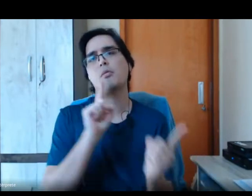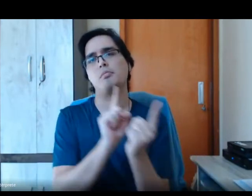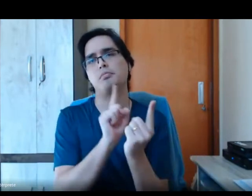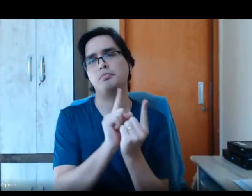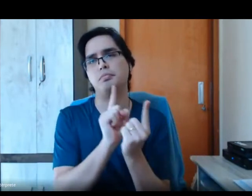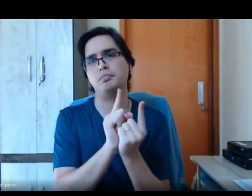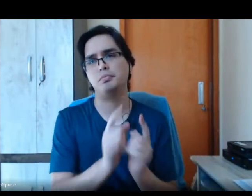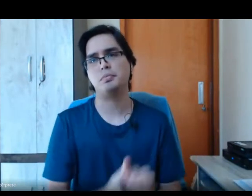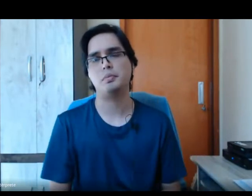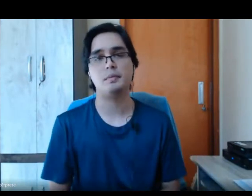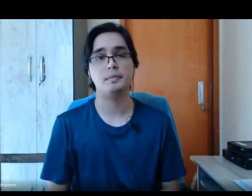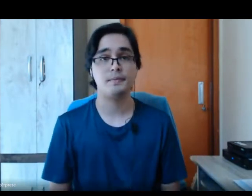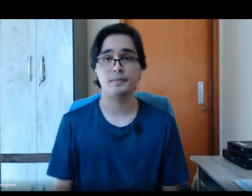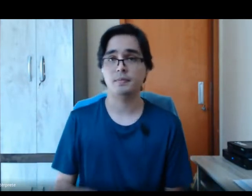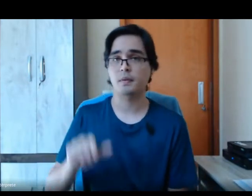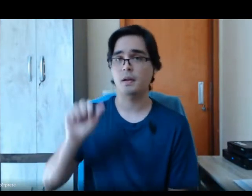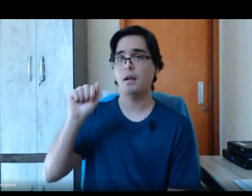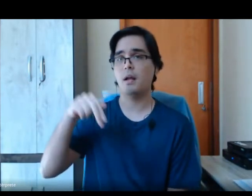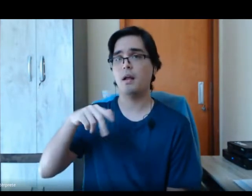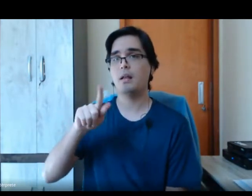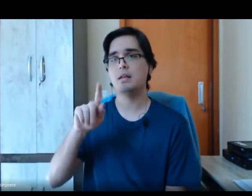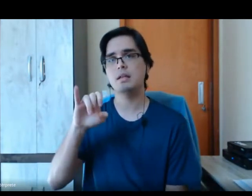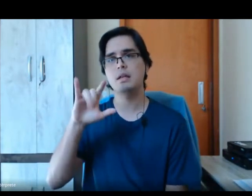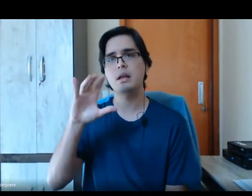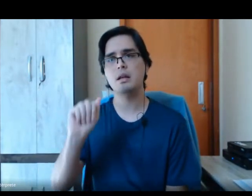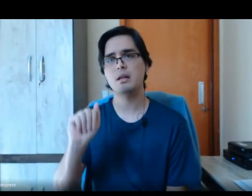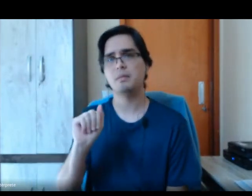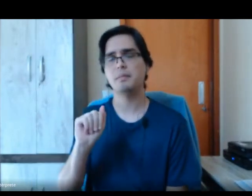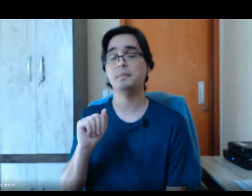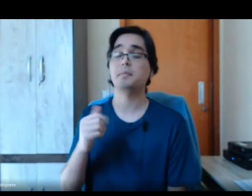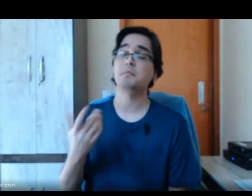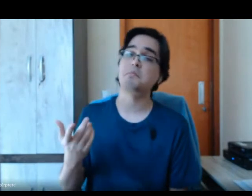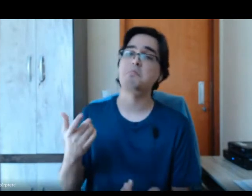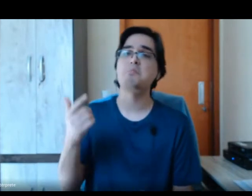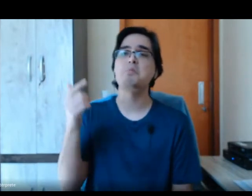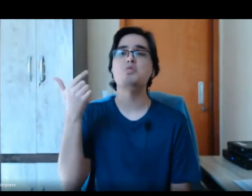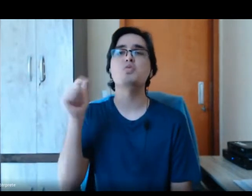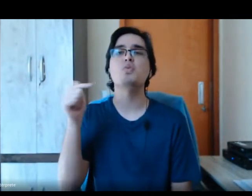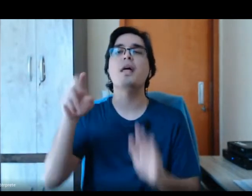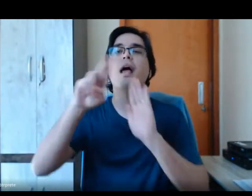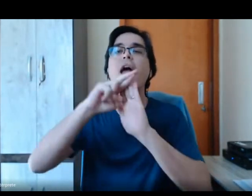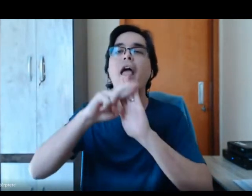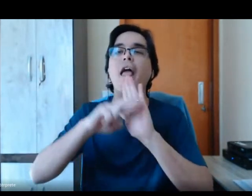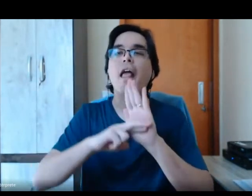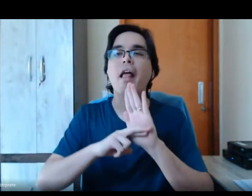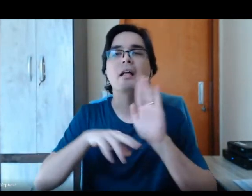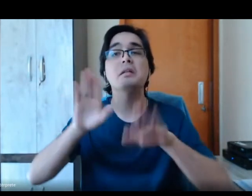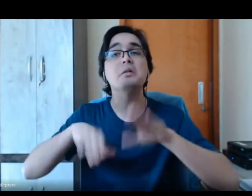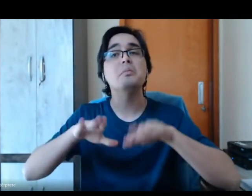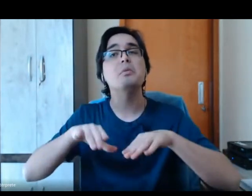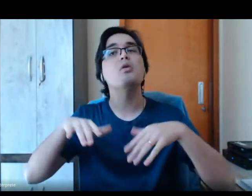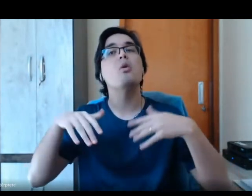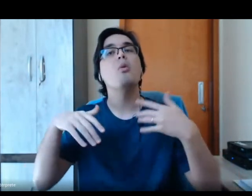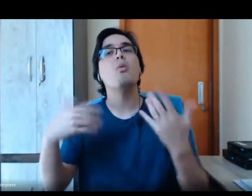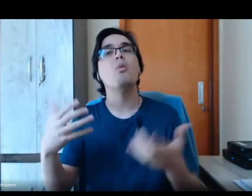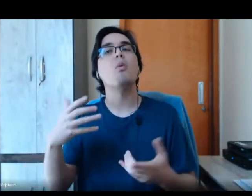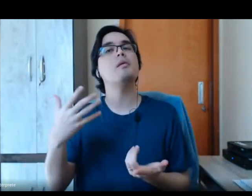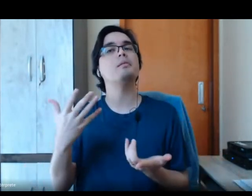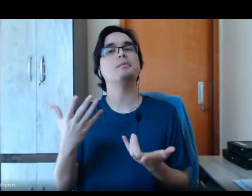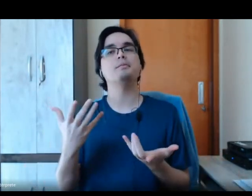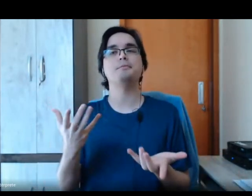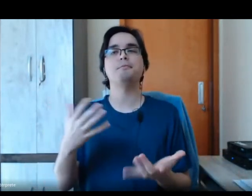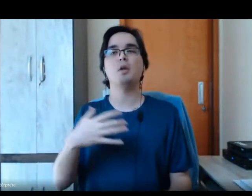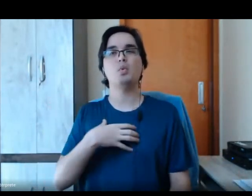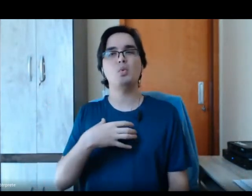numa única atividade, 1h30 ouvindo alguém, por exemplo, é muito, muito cansativo. Eu acho que aí,